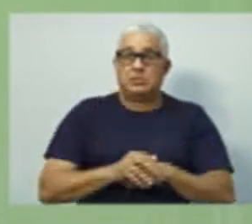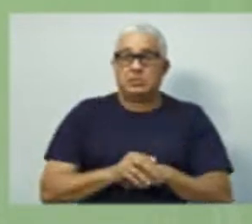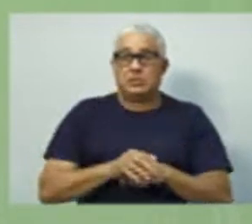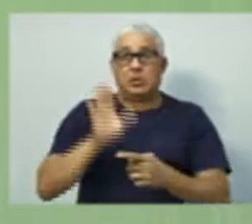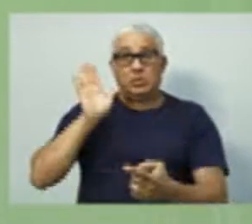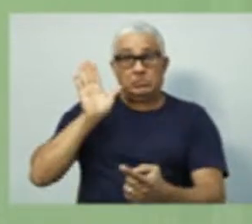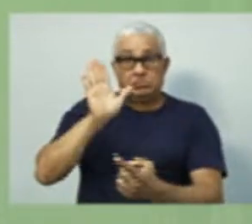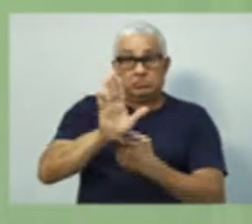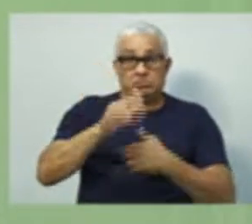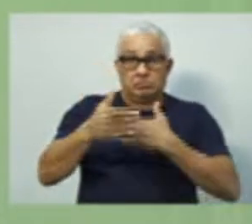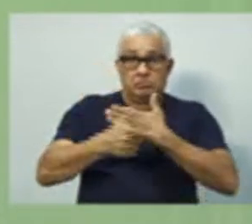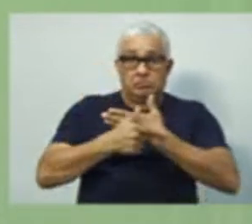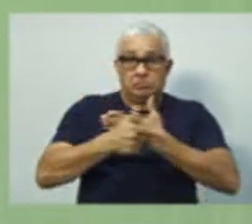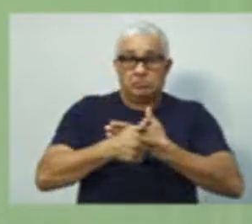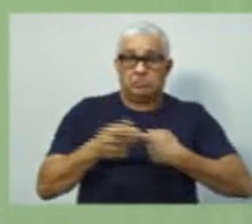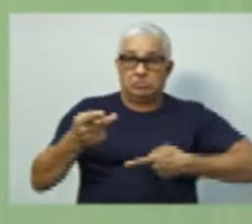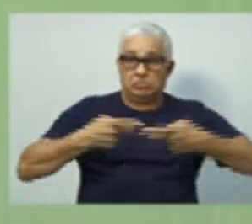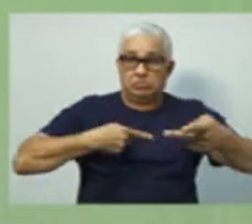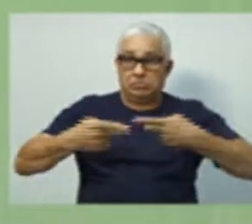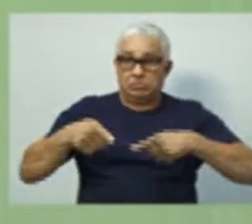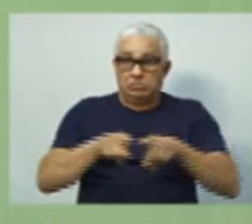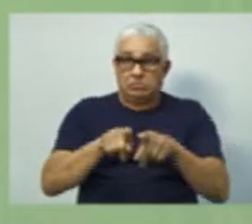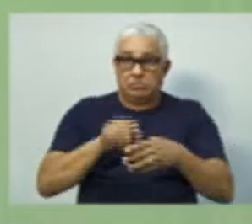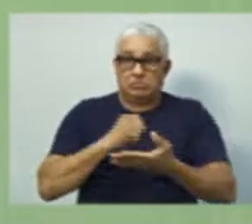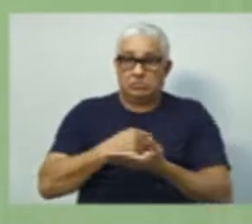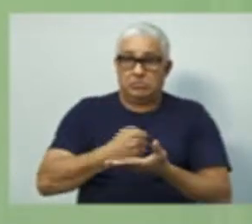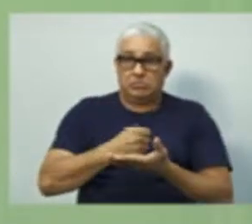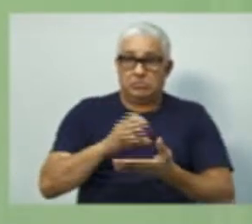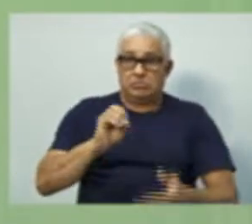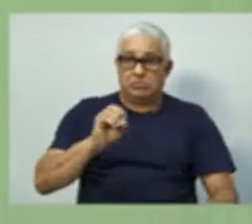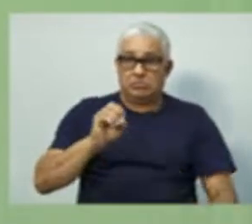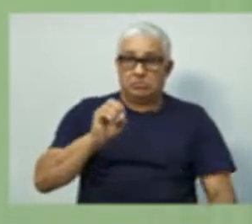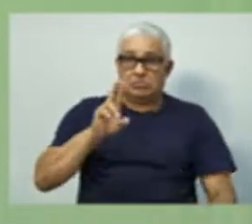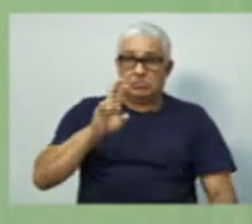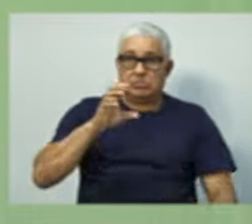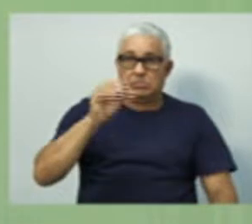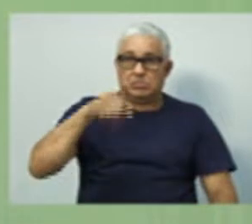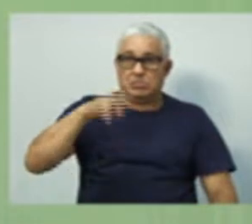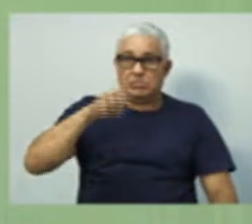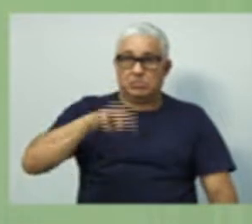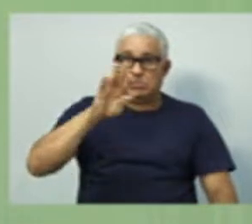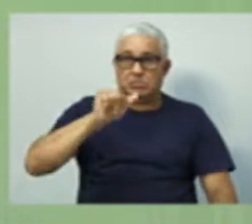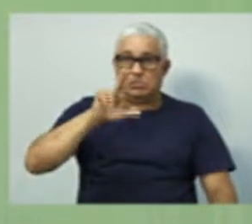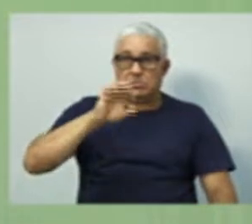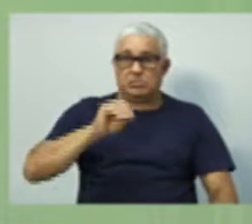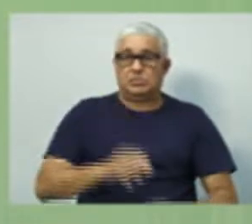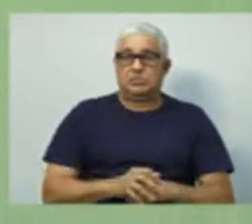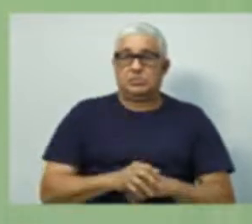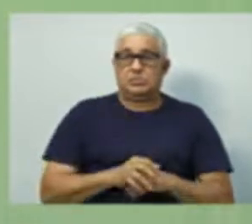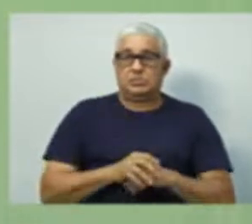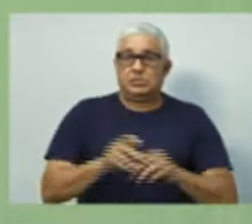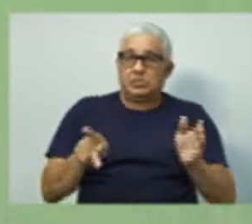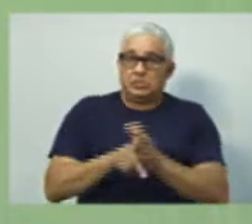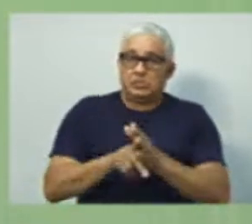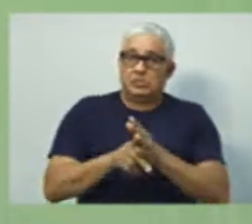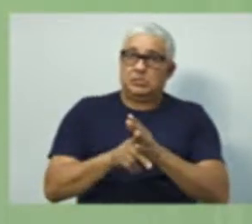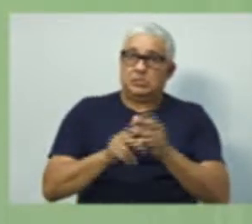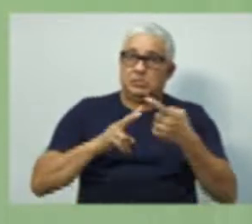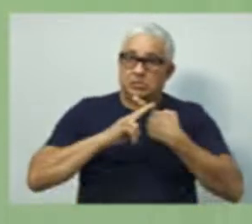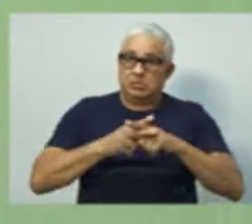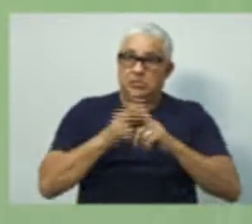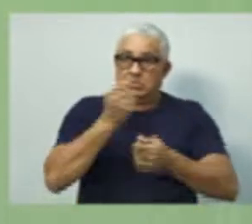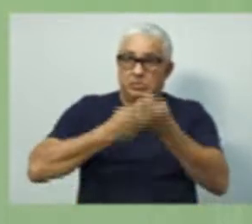destacar o papel do planejamento e do controle orçamentário como instrumento de administração.